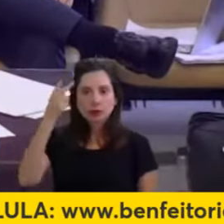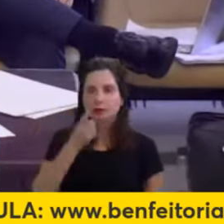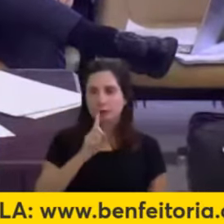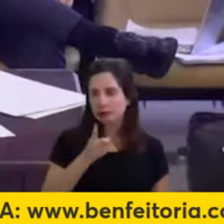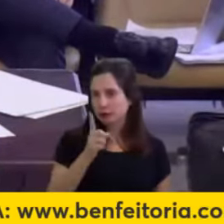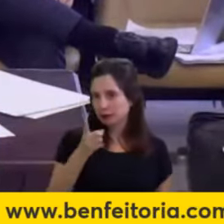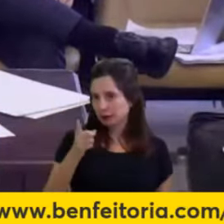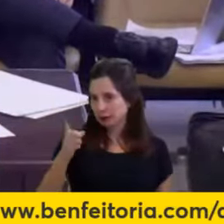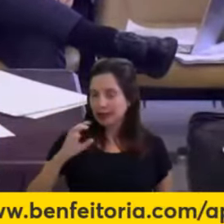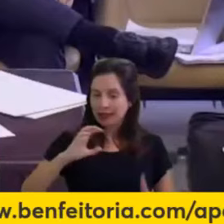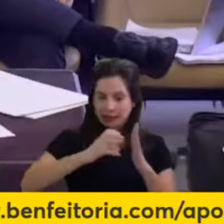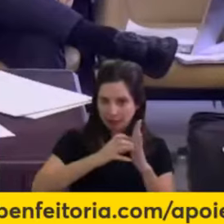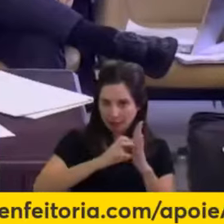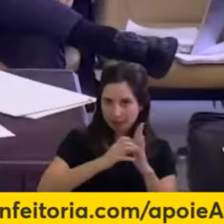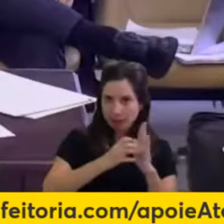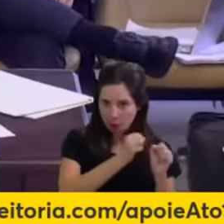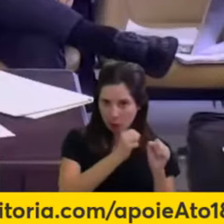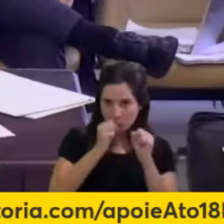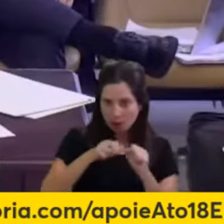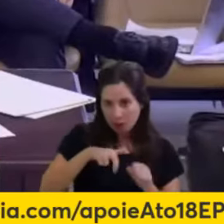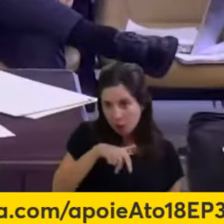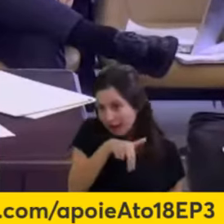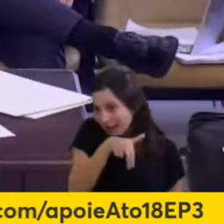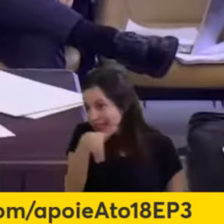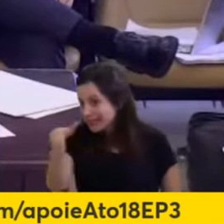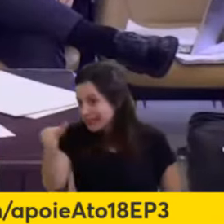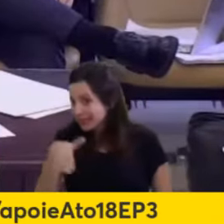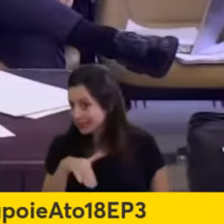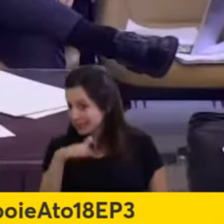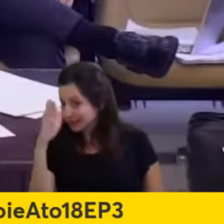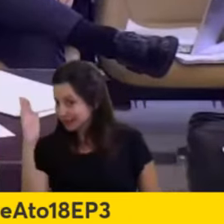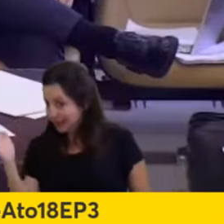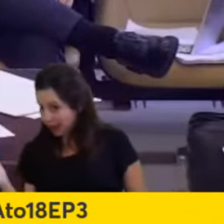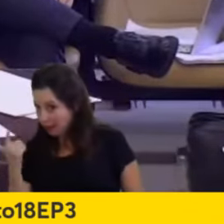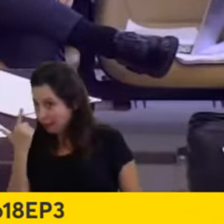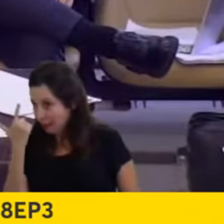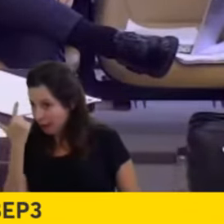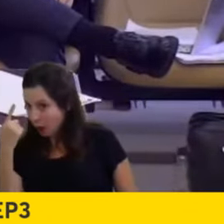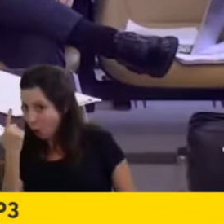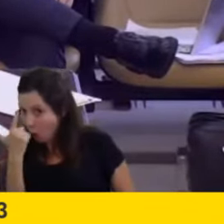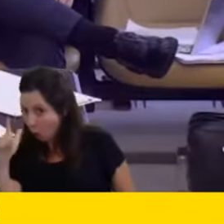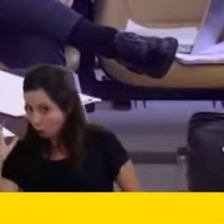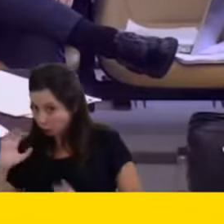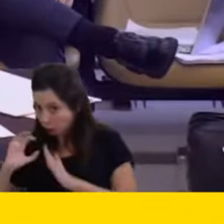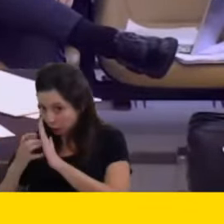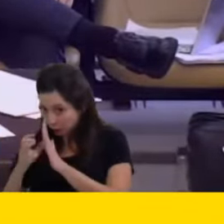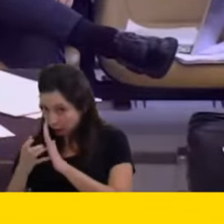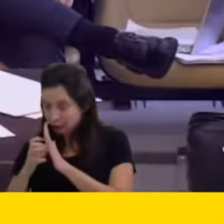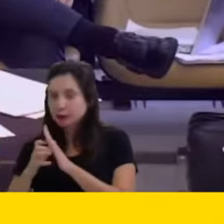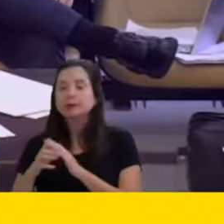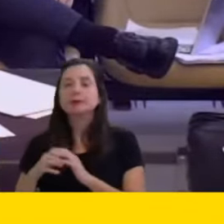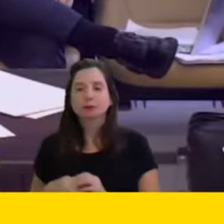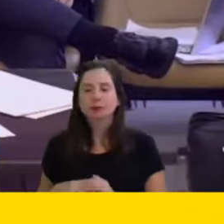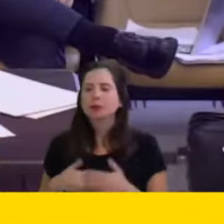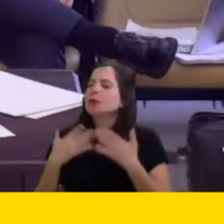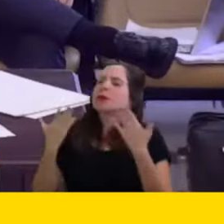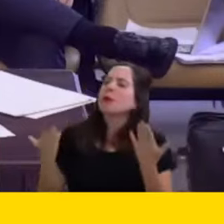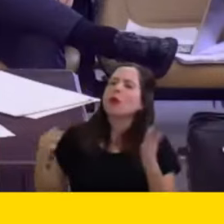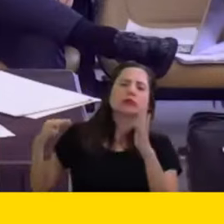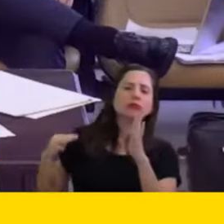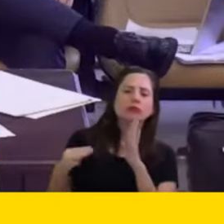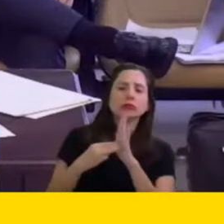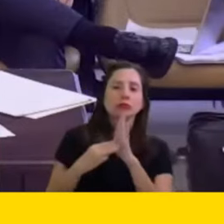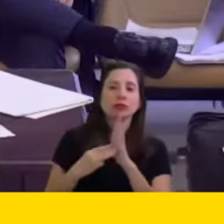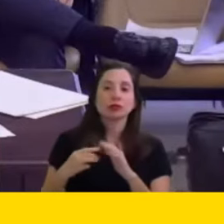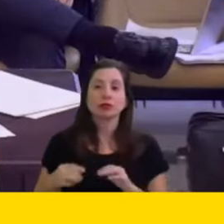podemos vai para União Brasil depois o podemos vem Comenta na imprensa e fala o seguinte veja o motivo dele ter saído foi o seguinte